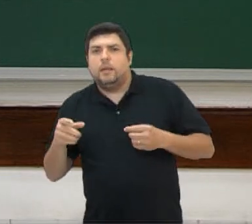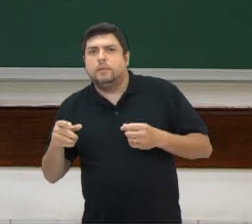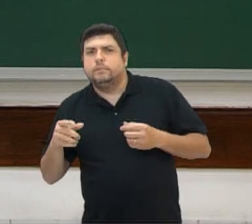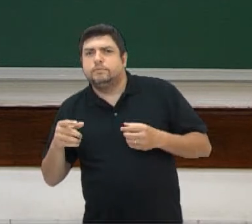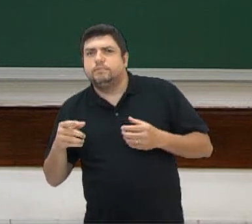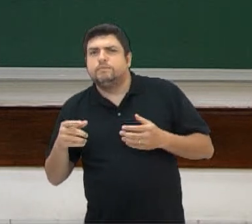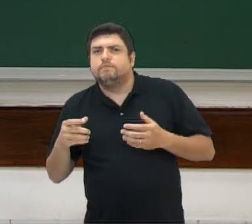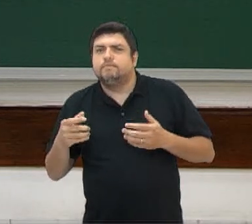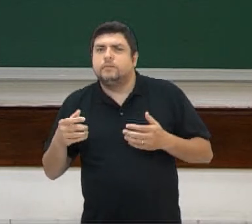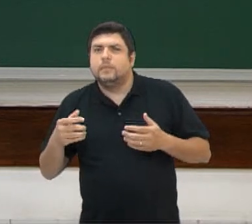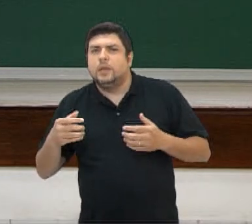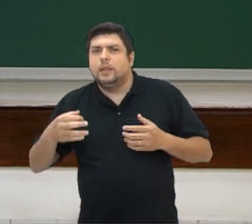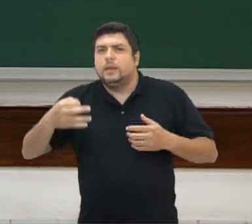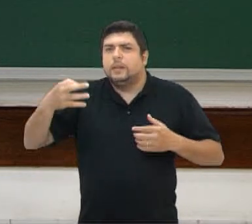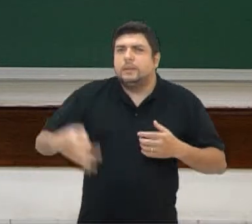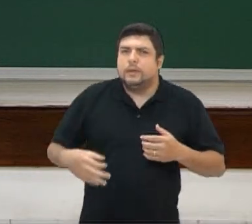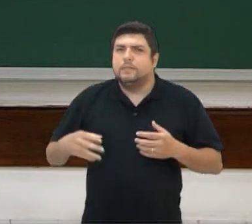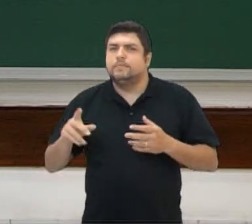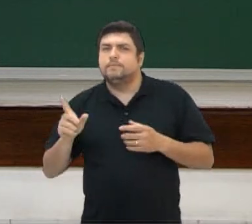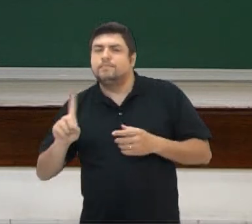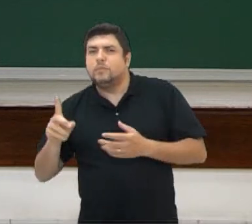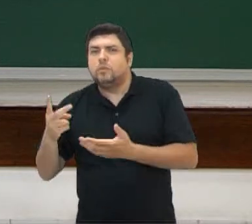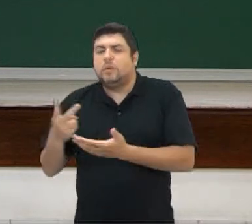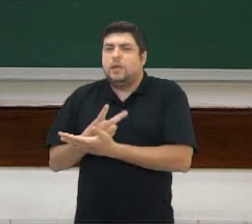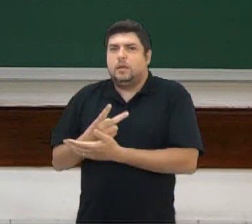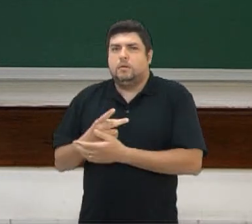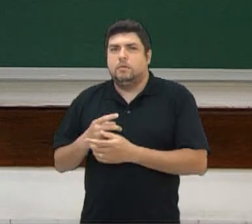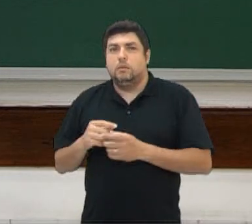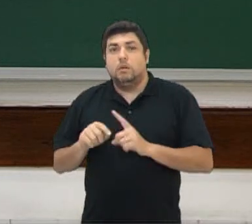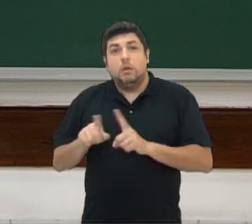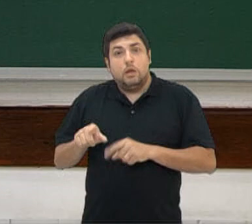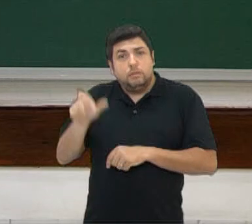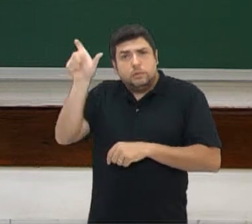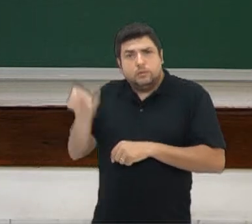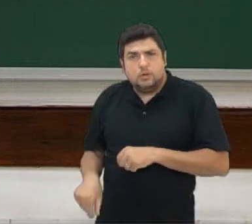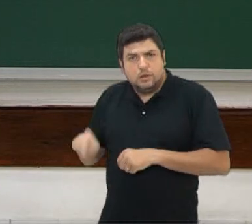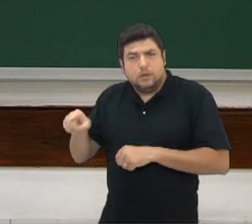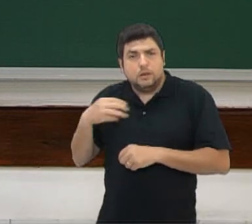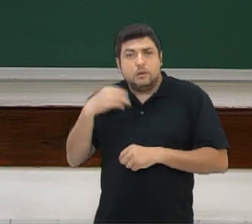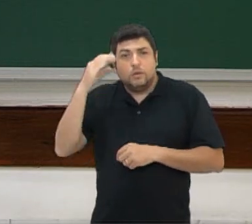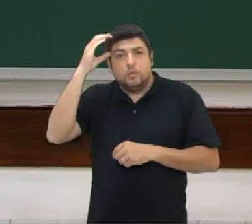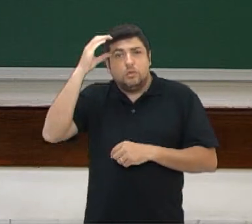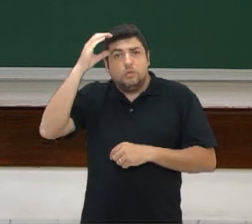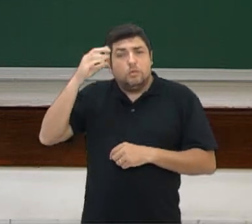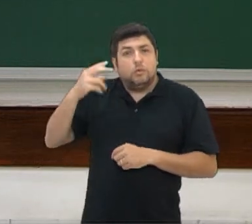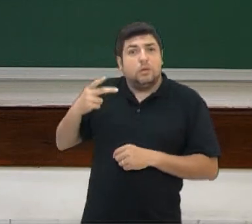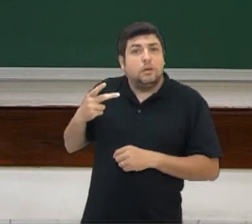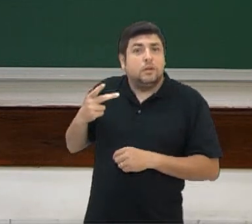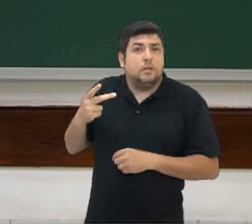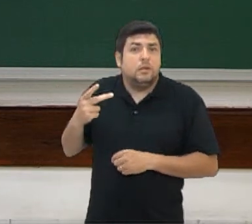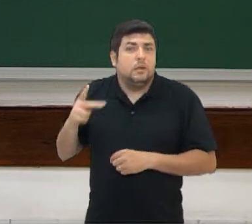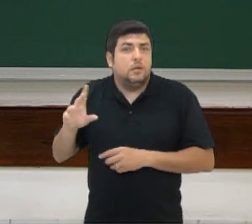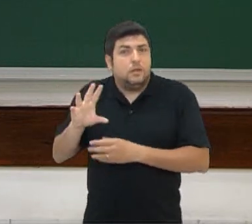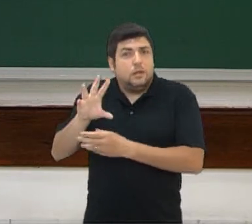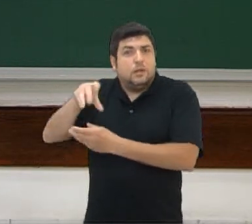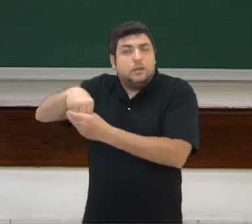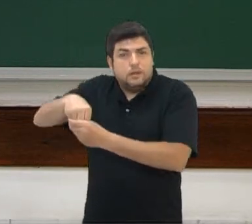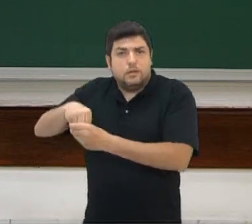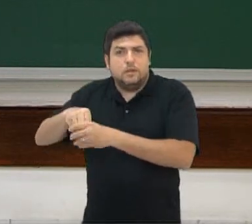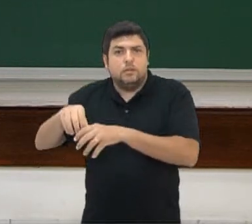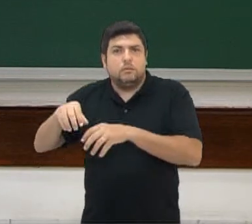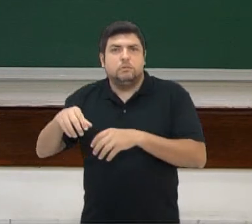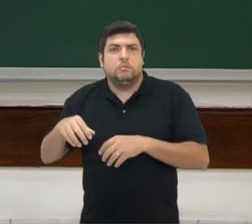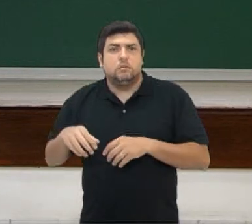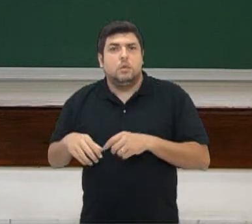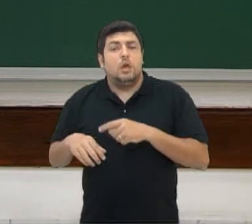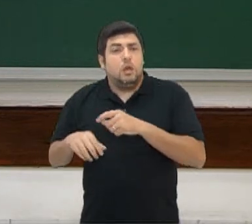reclusas, apesar delas também, né, ainda que inconscientemente, pertencerem também, né, às instituições. Elas podem ter